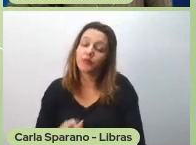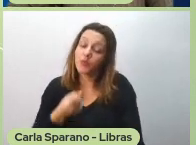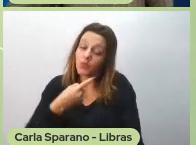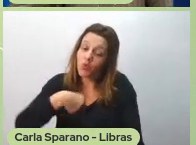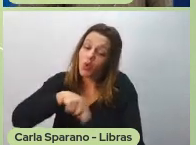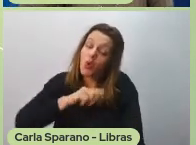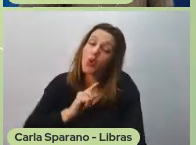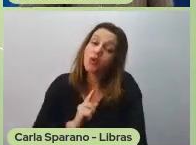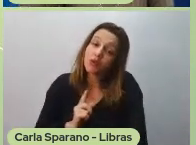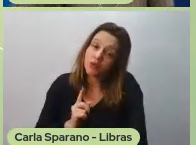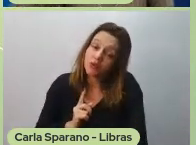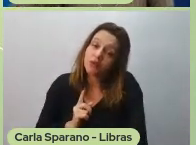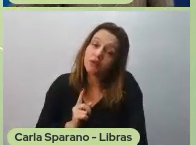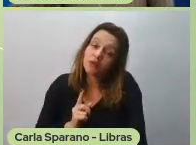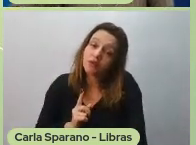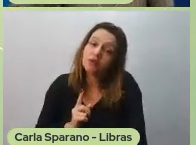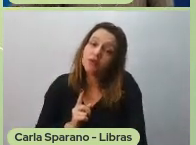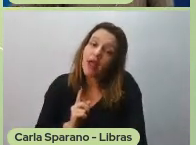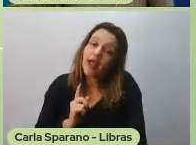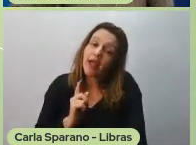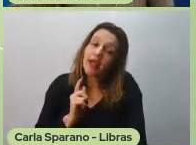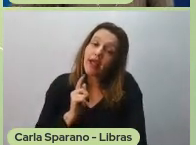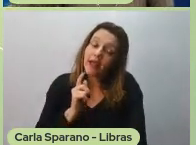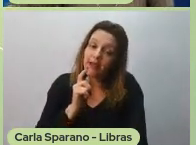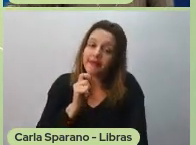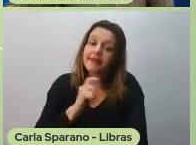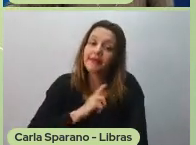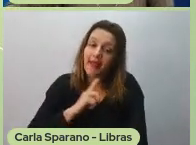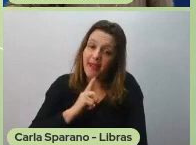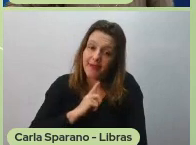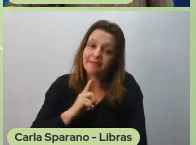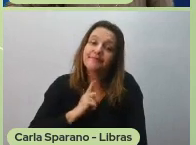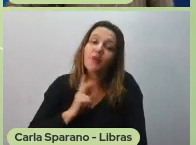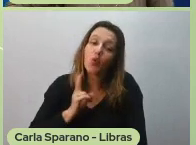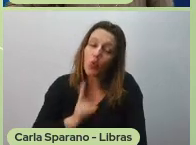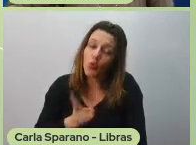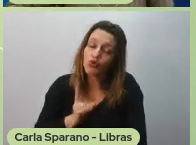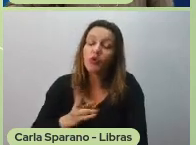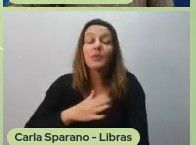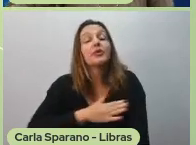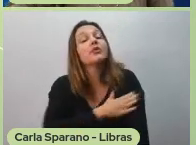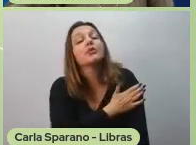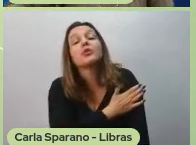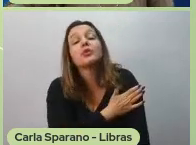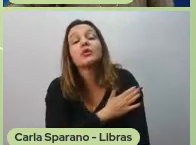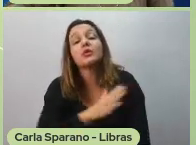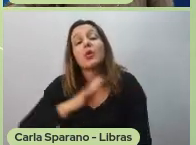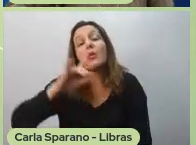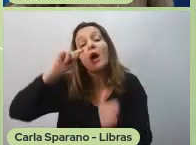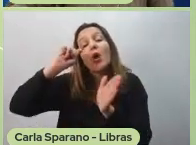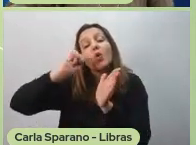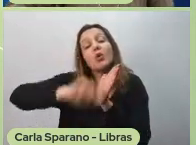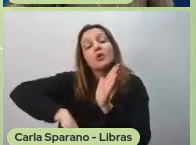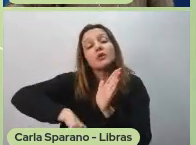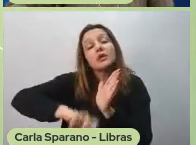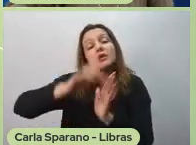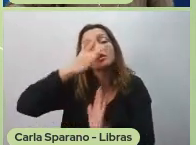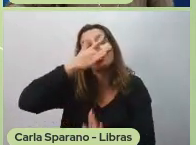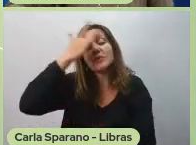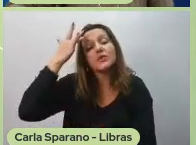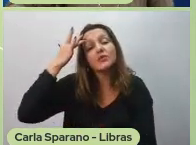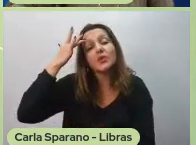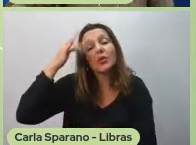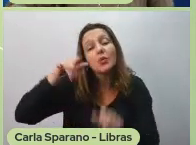nós ainda encontramos, por exemplo, preconceito para a contratação do público